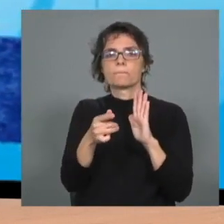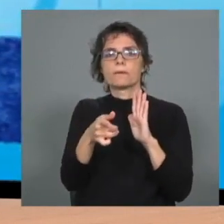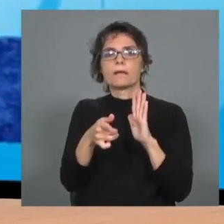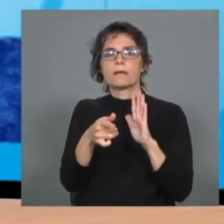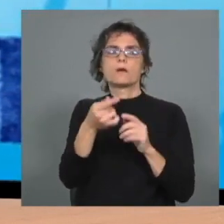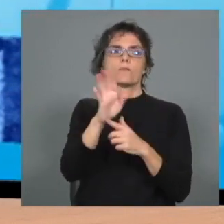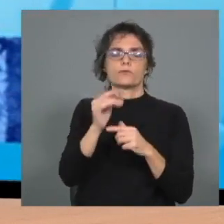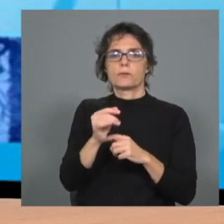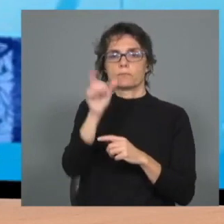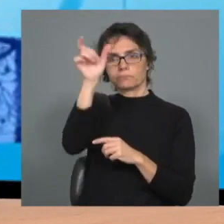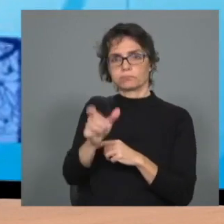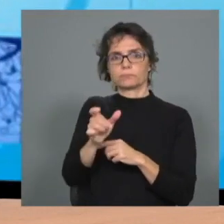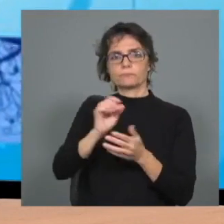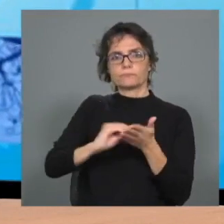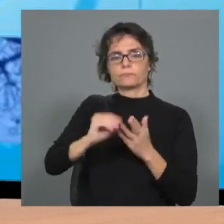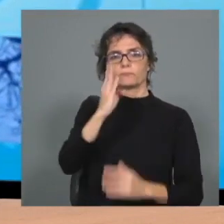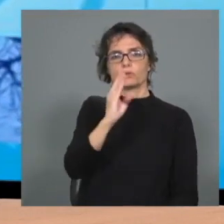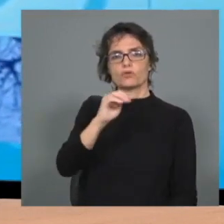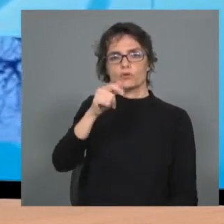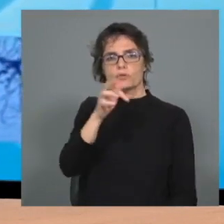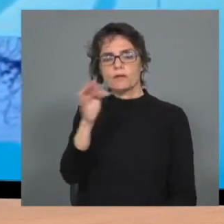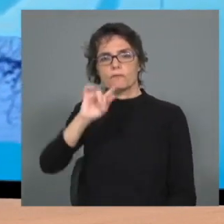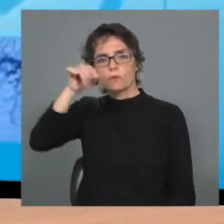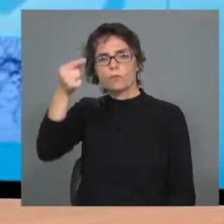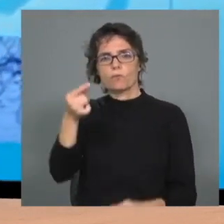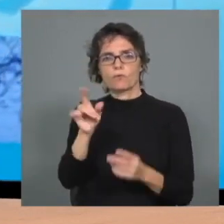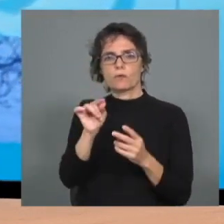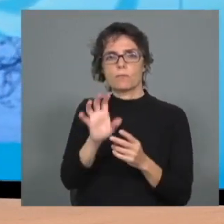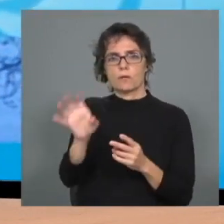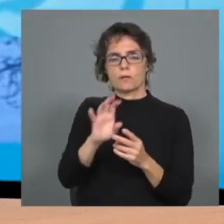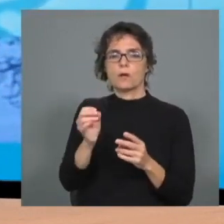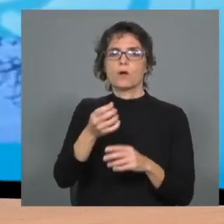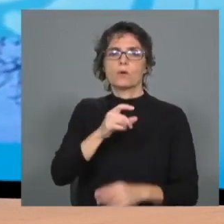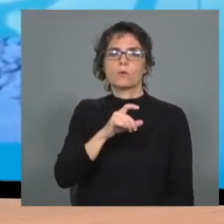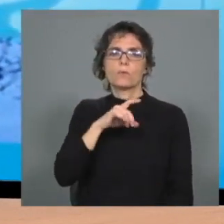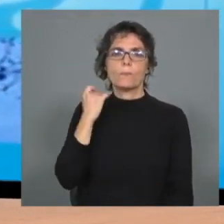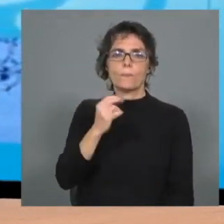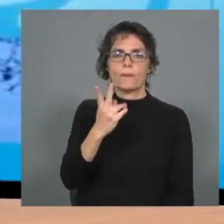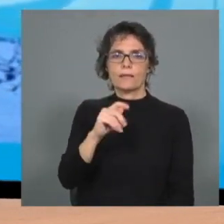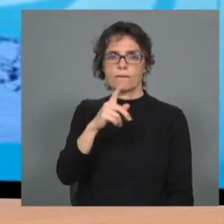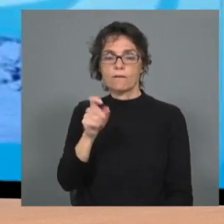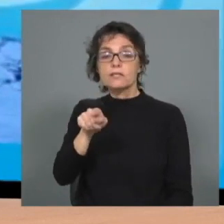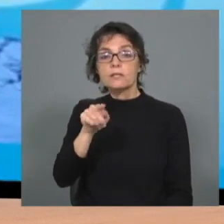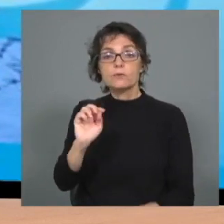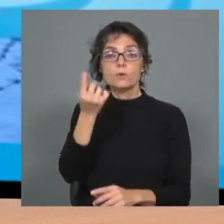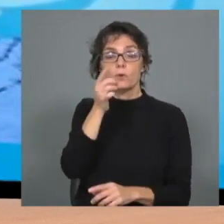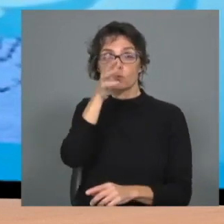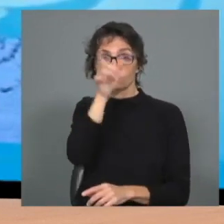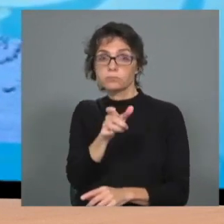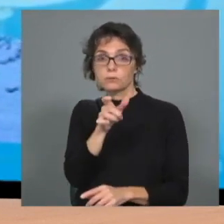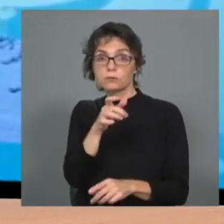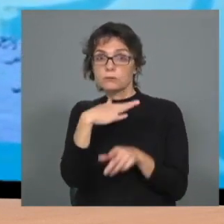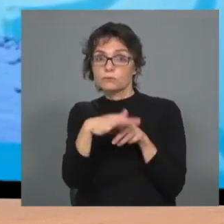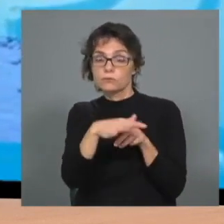Joseph Lebré, por exemplo, personagens também nacionais, como o Padre Vaz, e que influenciam um personagem especificamente,